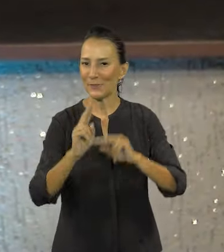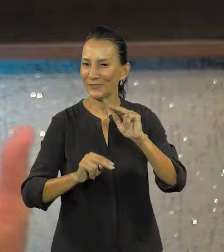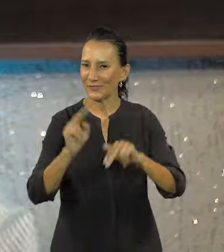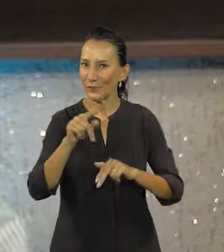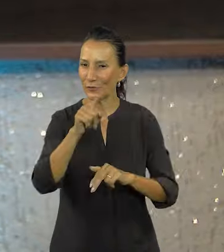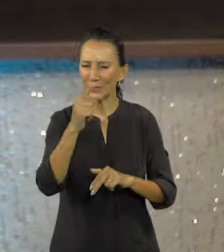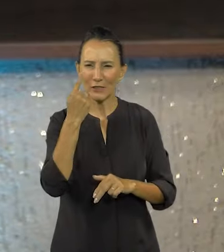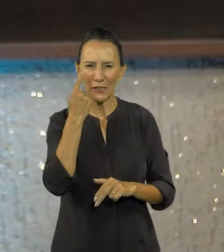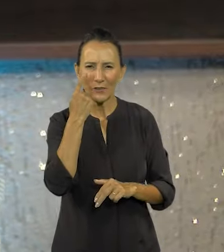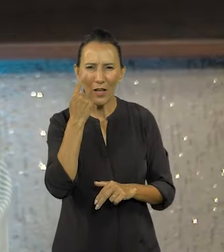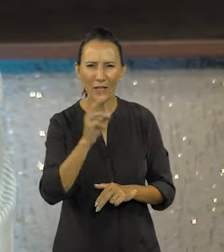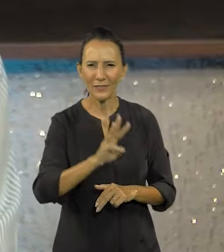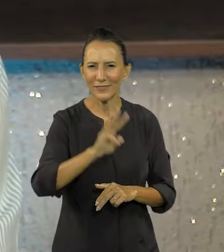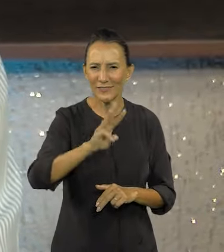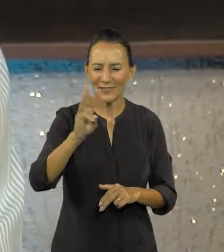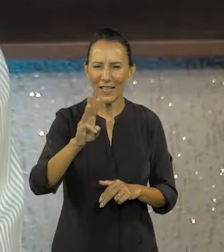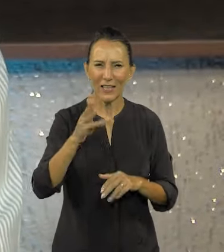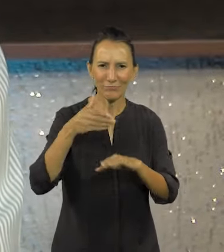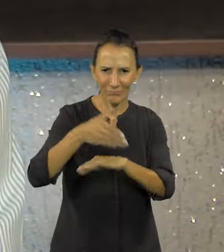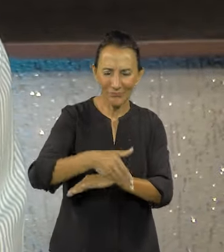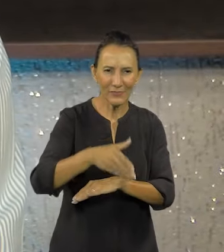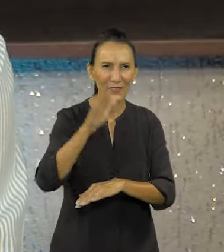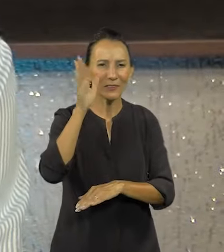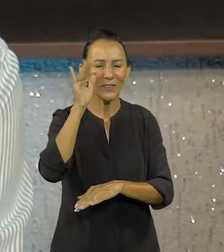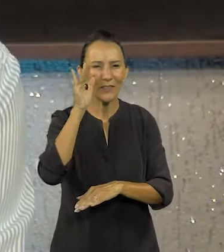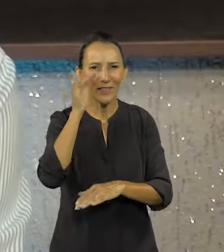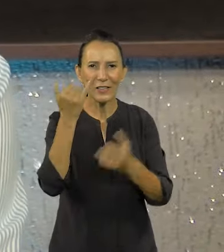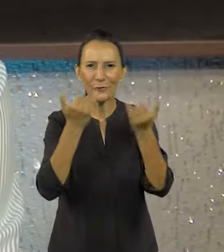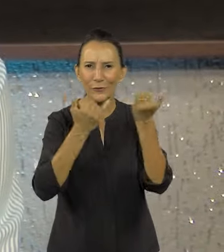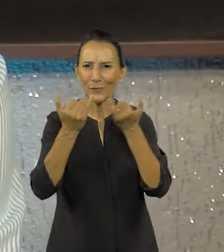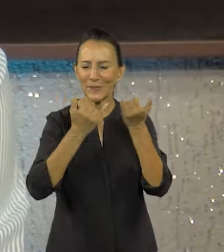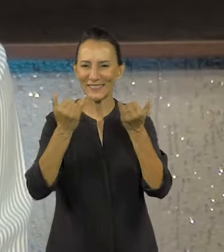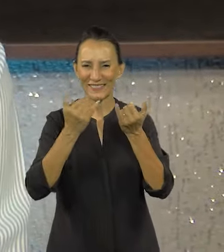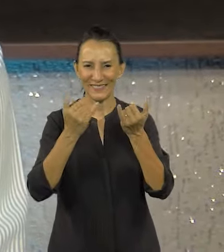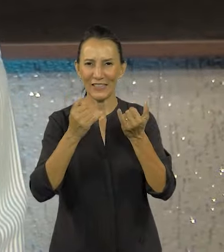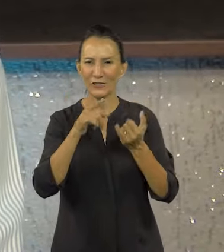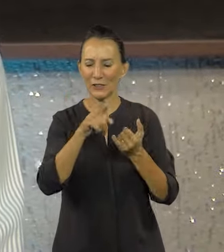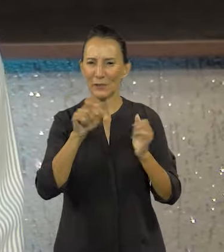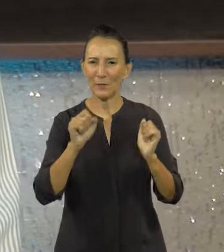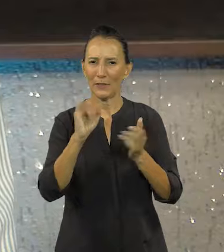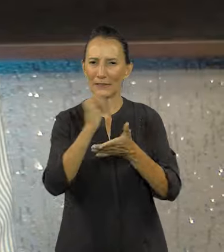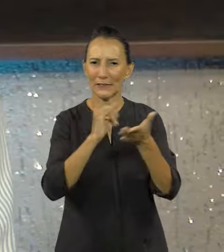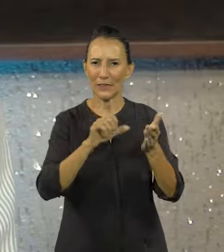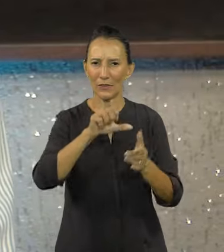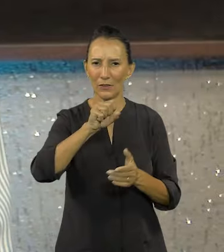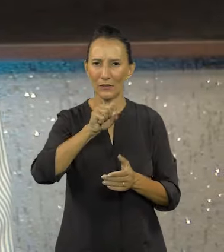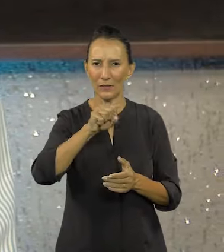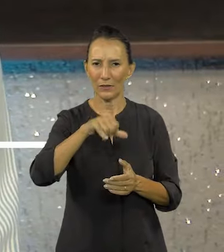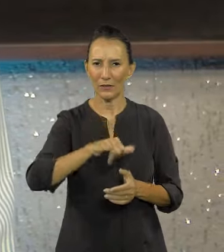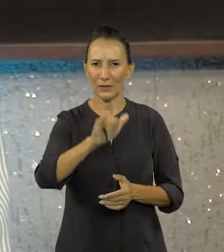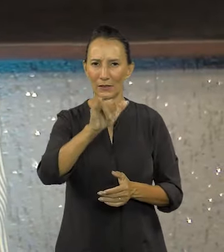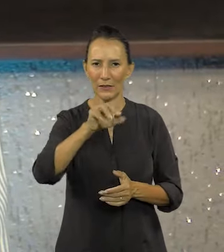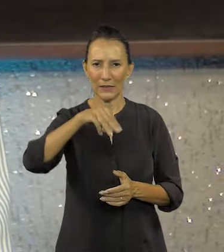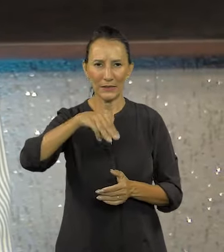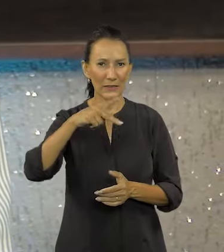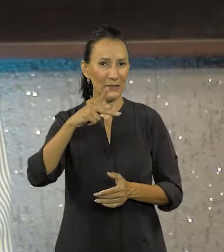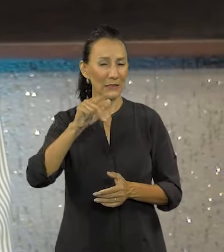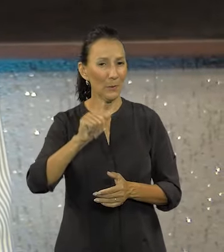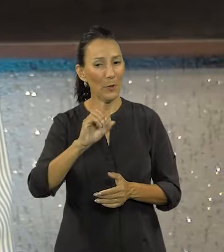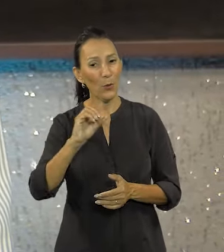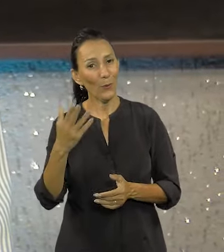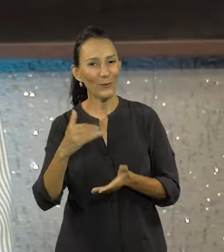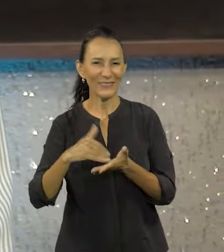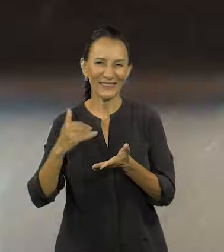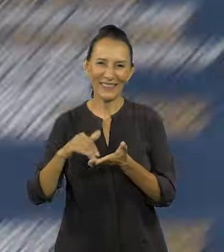porque aí você Se informa de tudo e como inscrever-se tanto no simpla pela internet quanto também na secretaria da